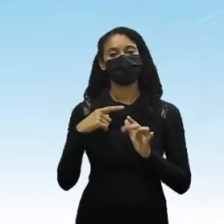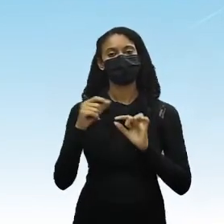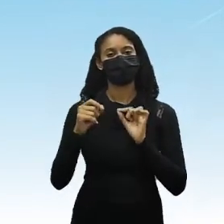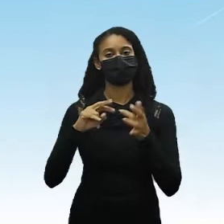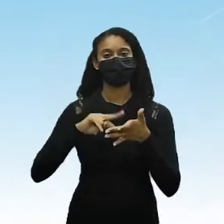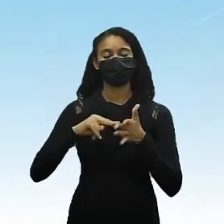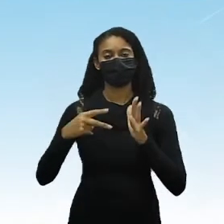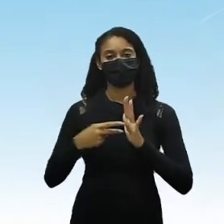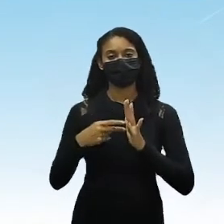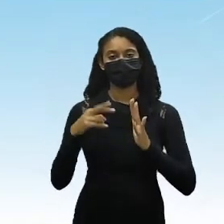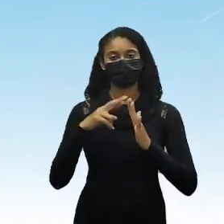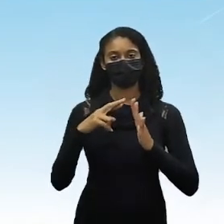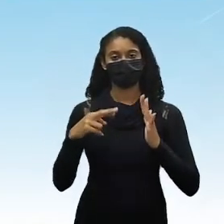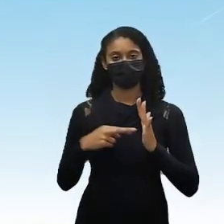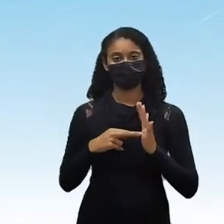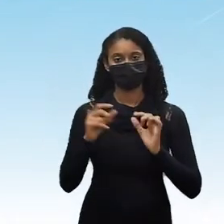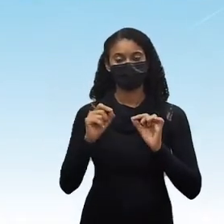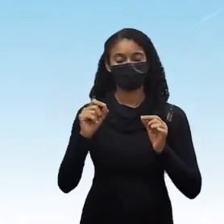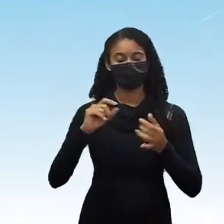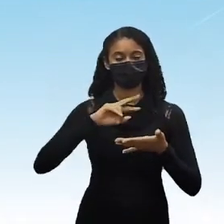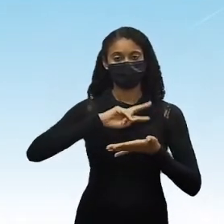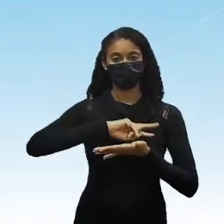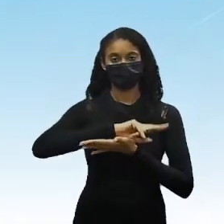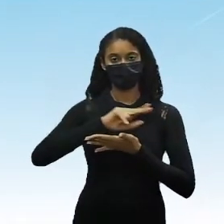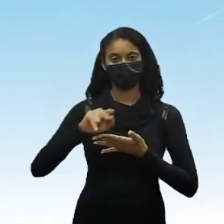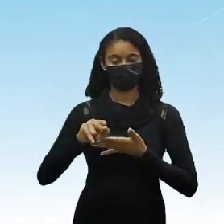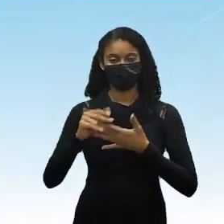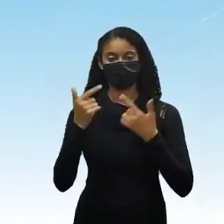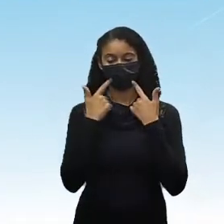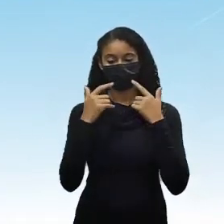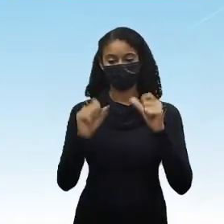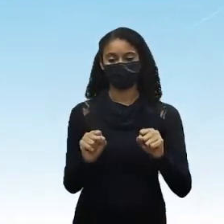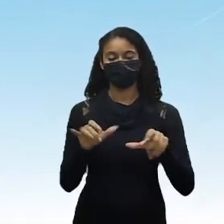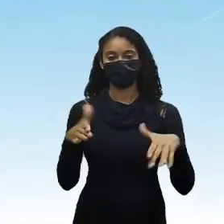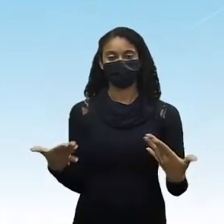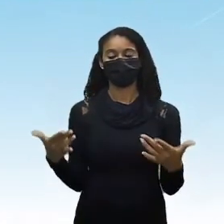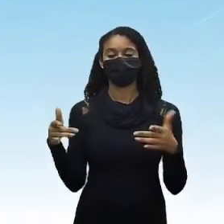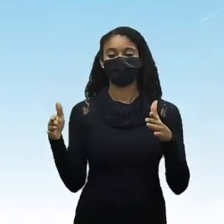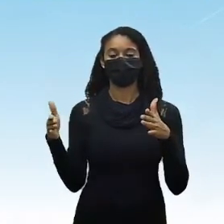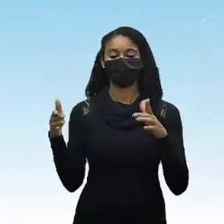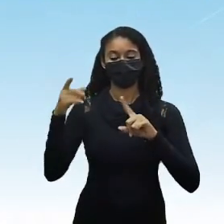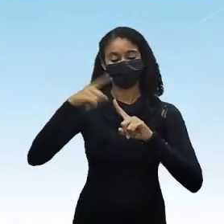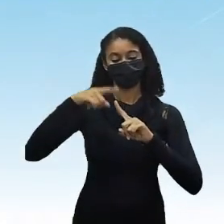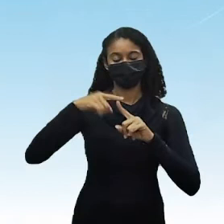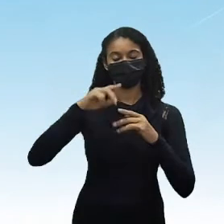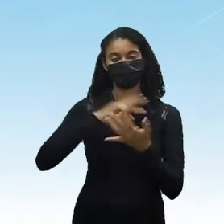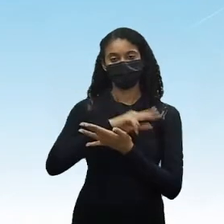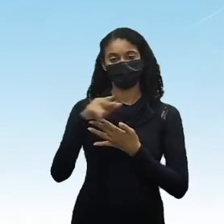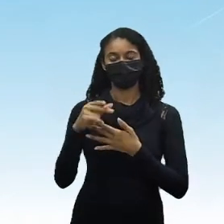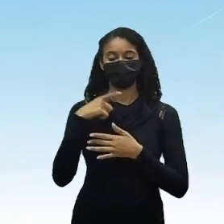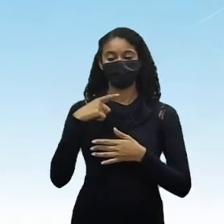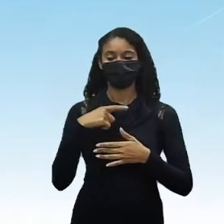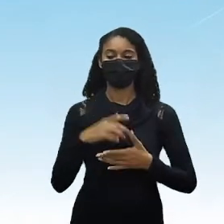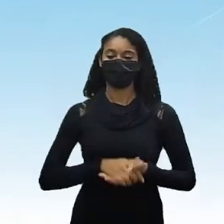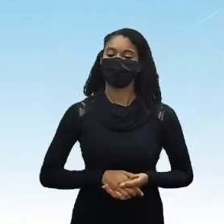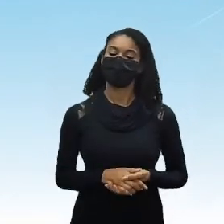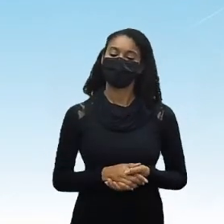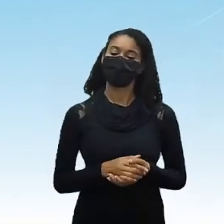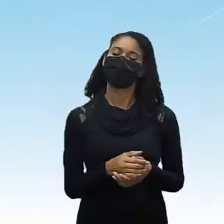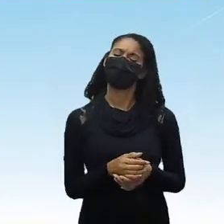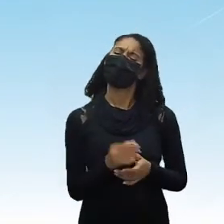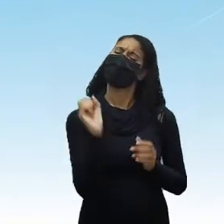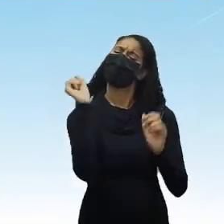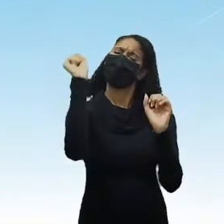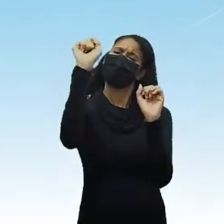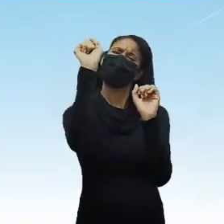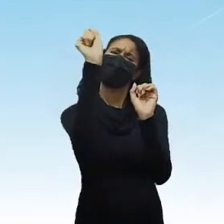norma padrão, o que é variação linguística, quais os tipos de variações. Será que a língua ela permanece